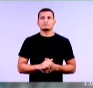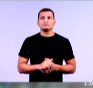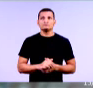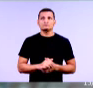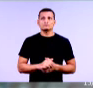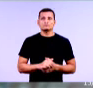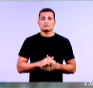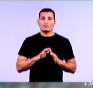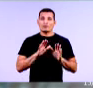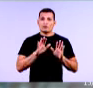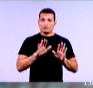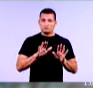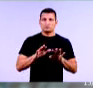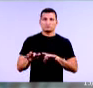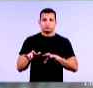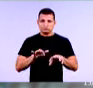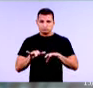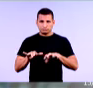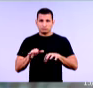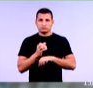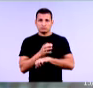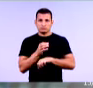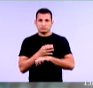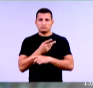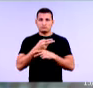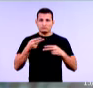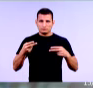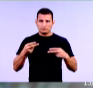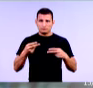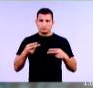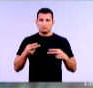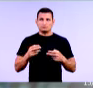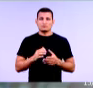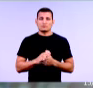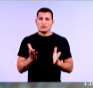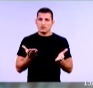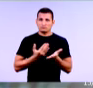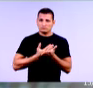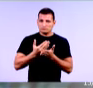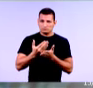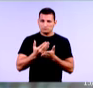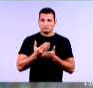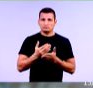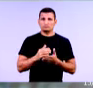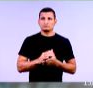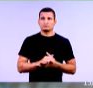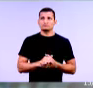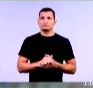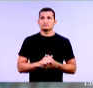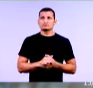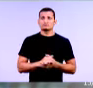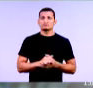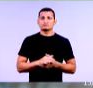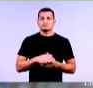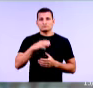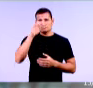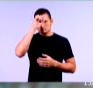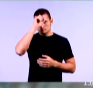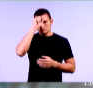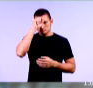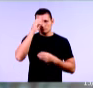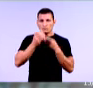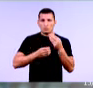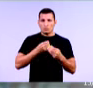Já na programação orientada a objetos, é agora que nós vamos ver aí, né? A gente aprendeu mais ou menos como